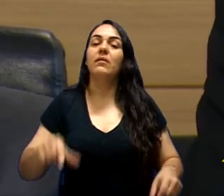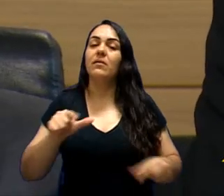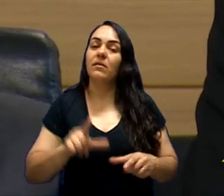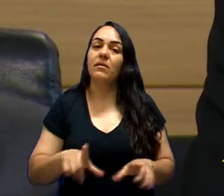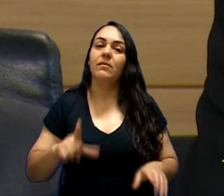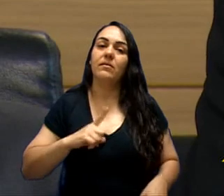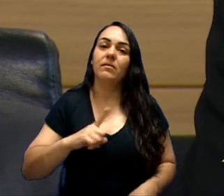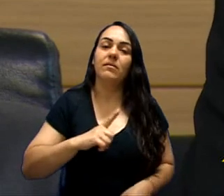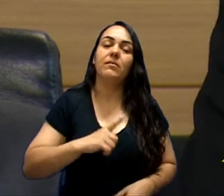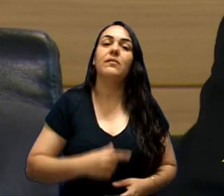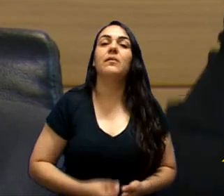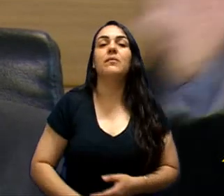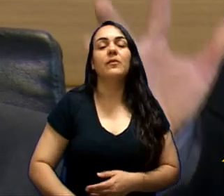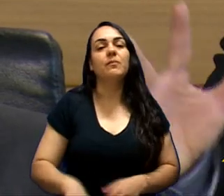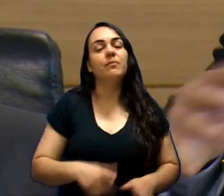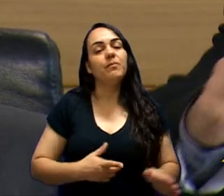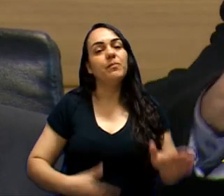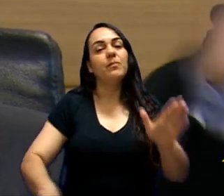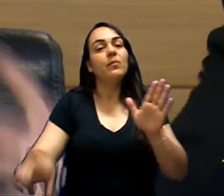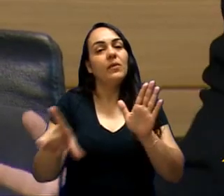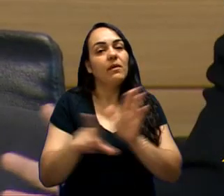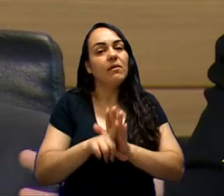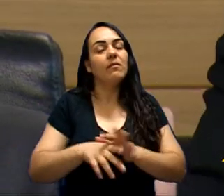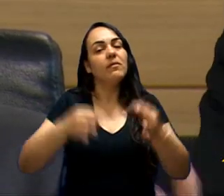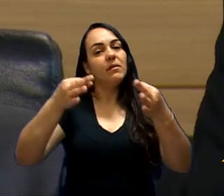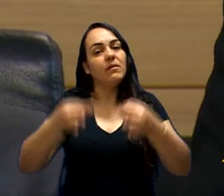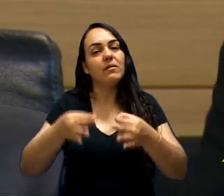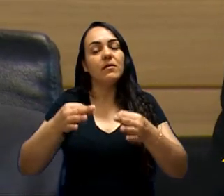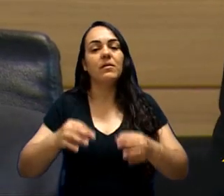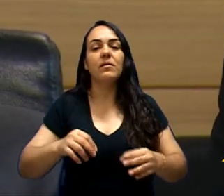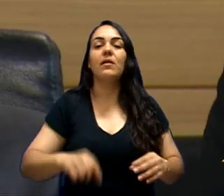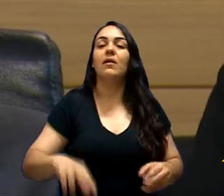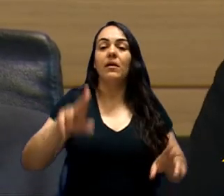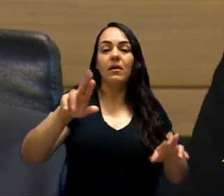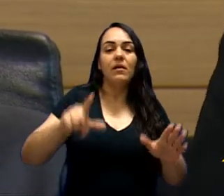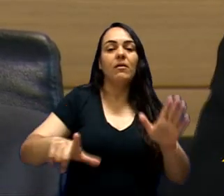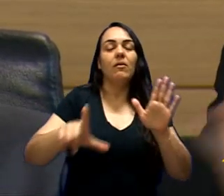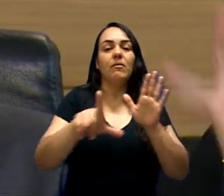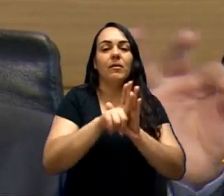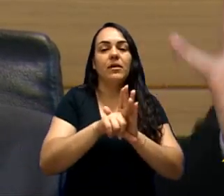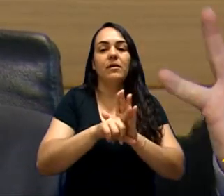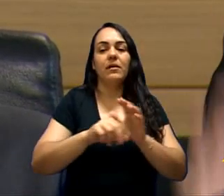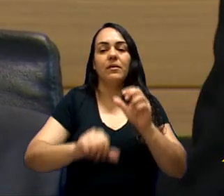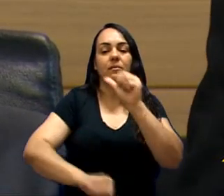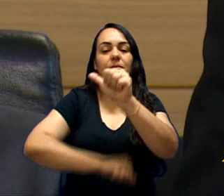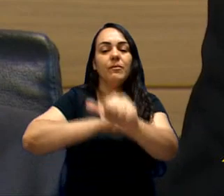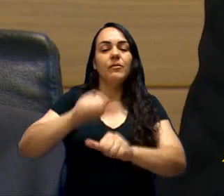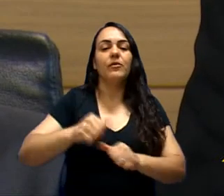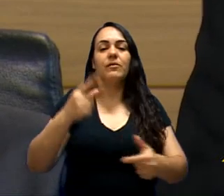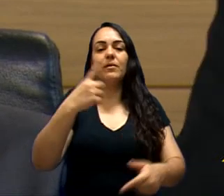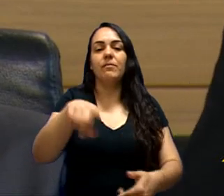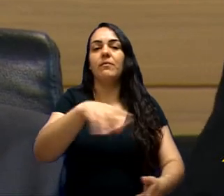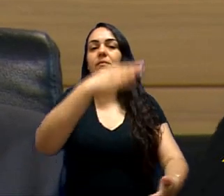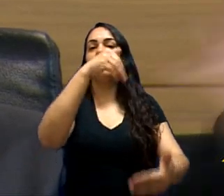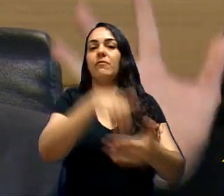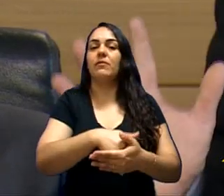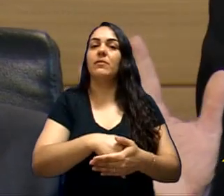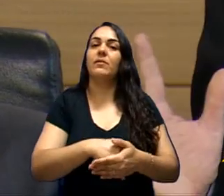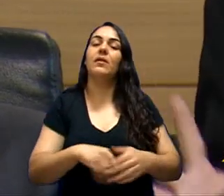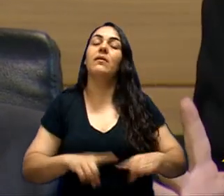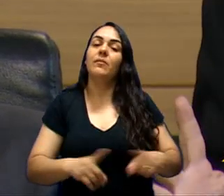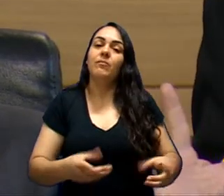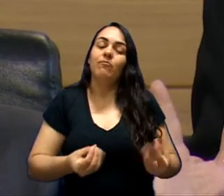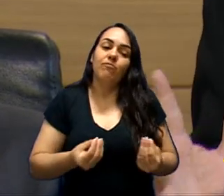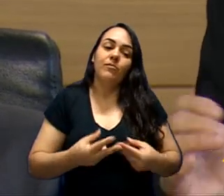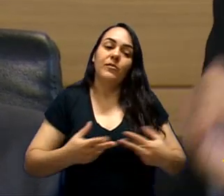tem um destino. E a outra... outro destino. São dois pesos, duas. Aqui tem uma régua para cada caso. Aqui é um horror isso